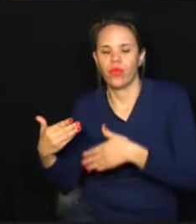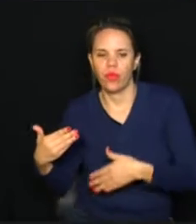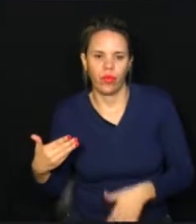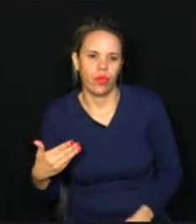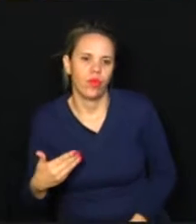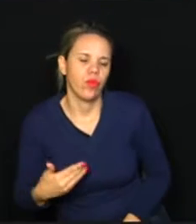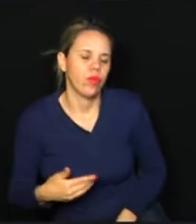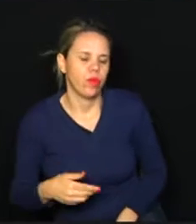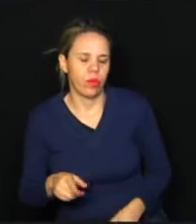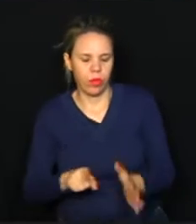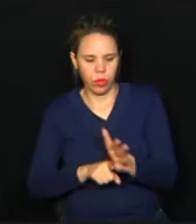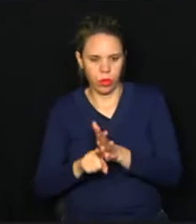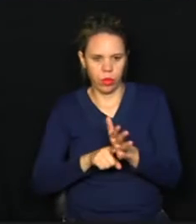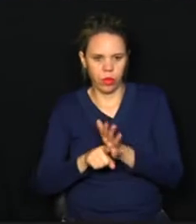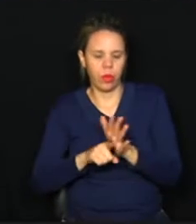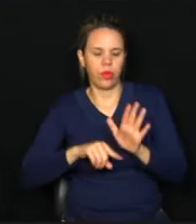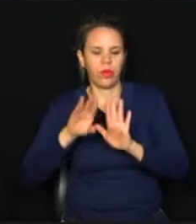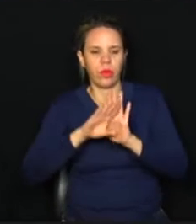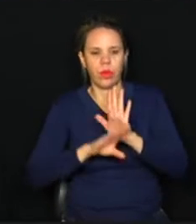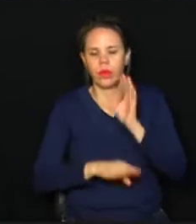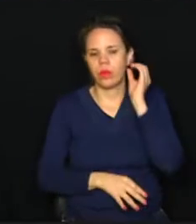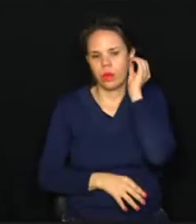de pesquisas e programas